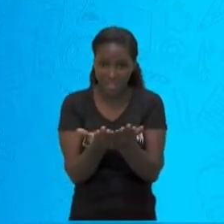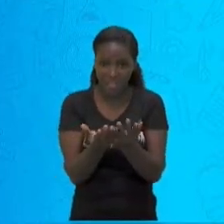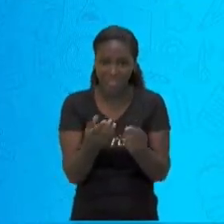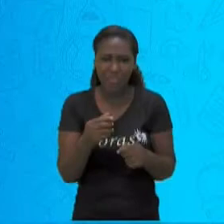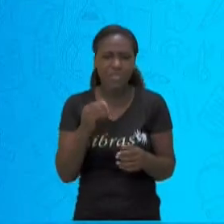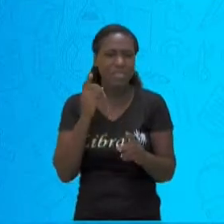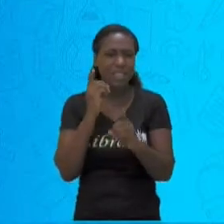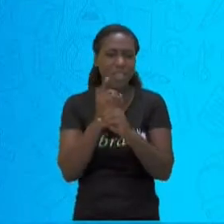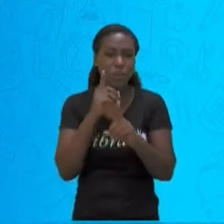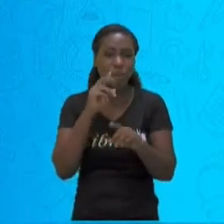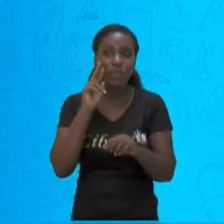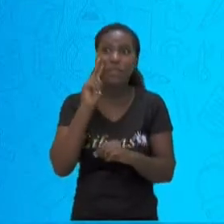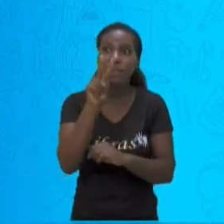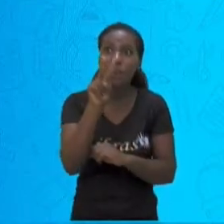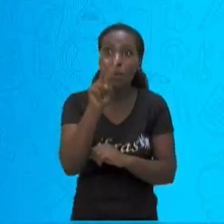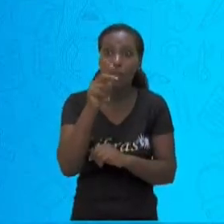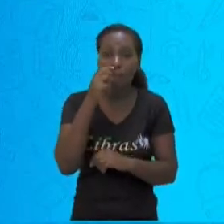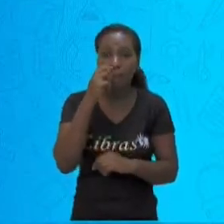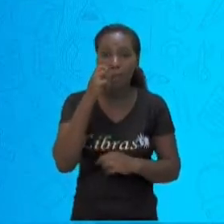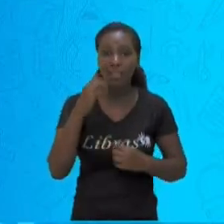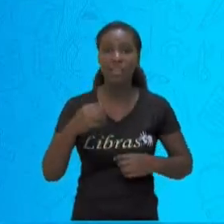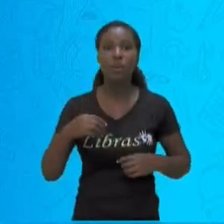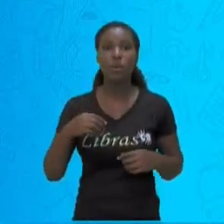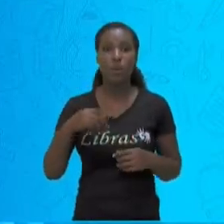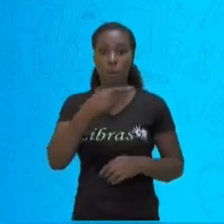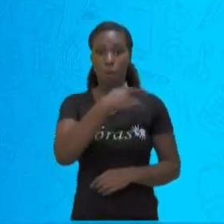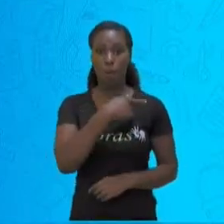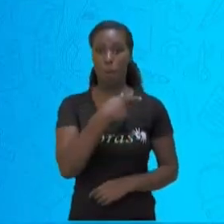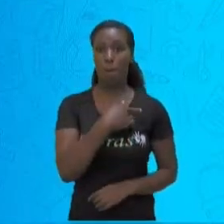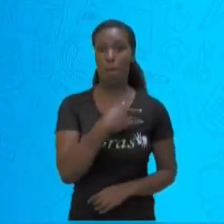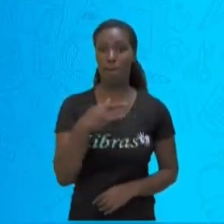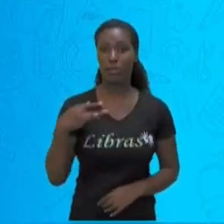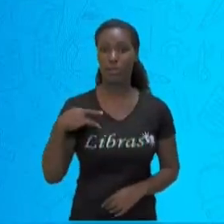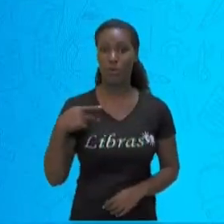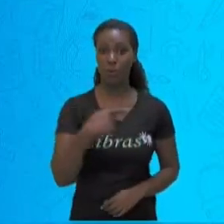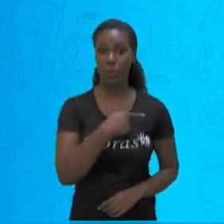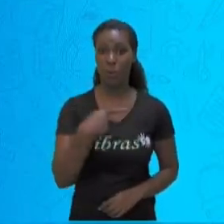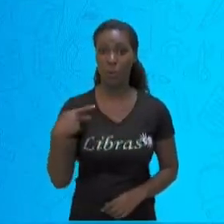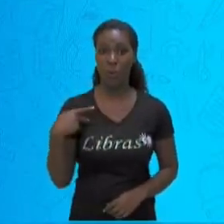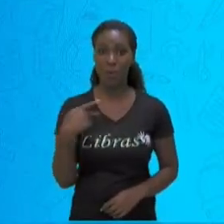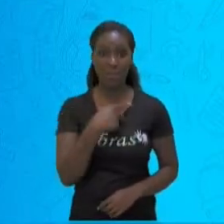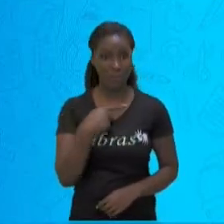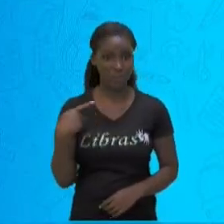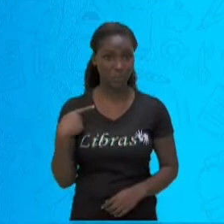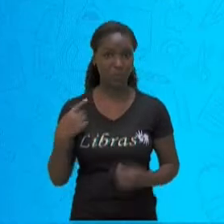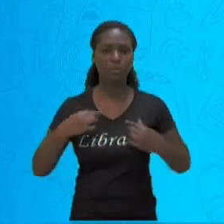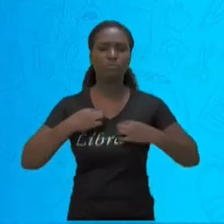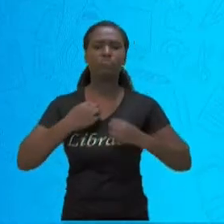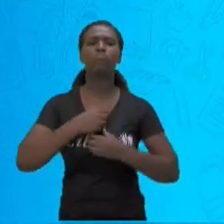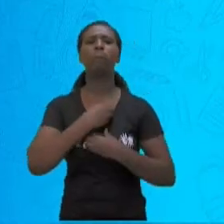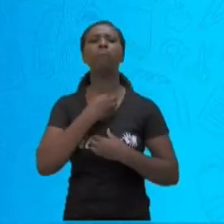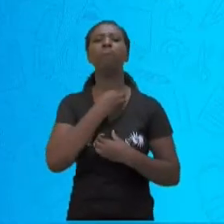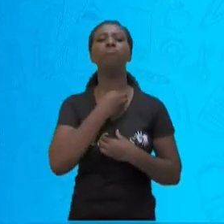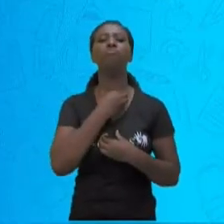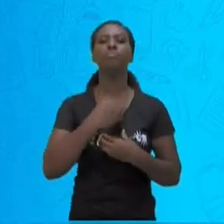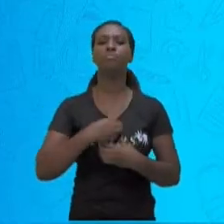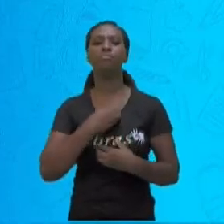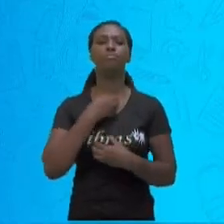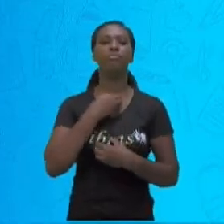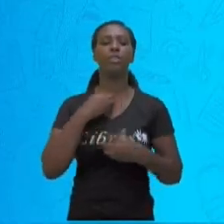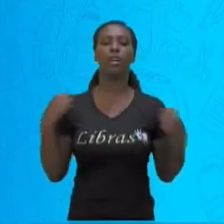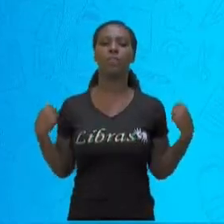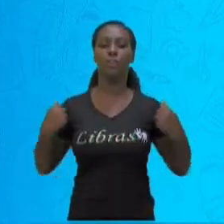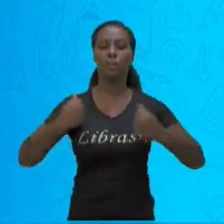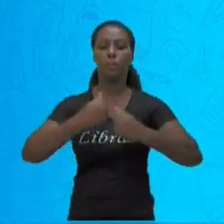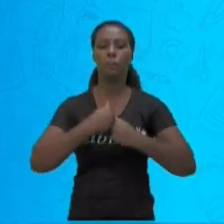Em pleno domingo de janeiro, aquilo chega a me incomodar. Chego a suar por